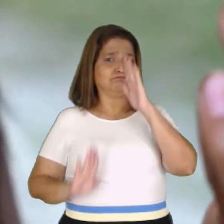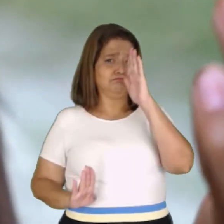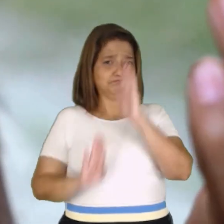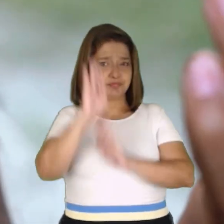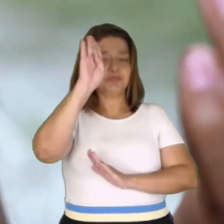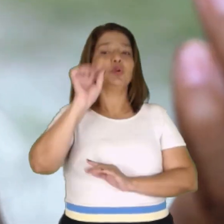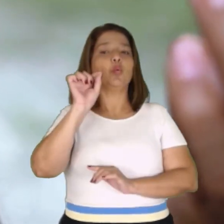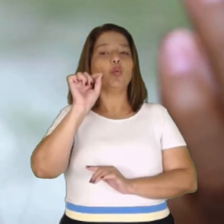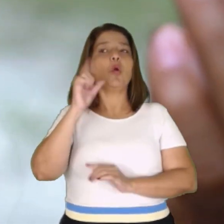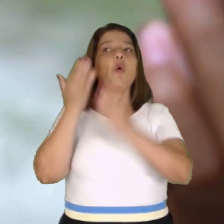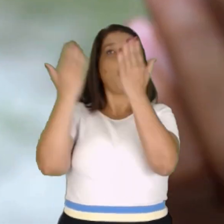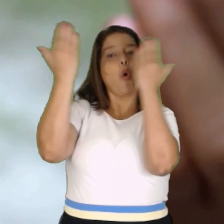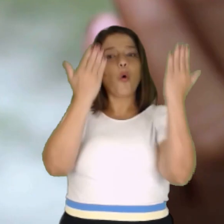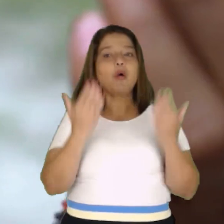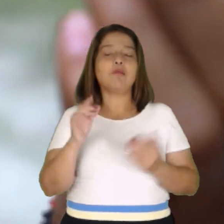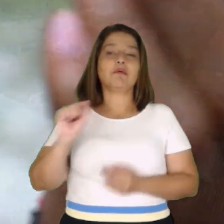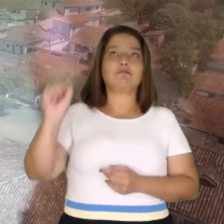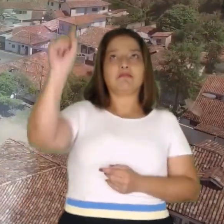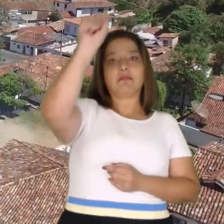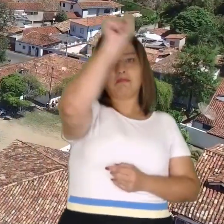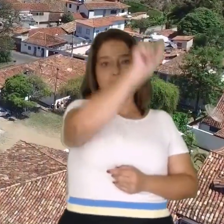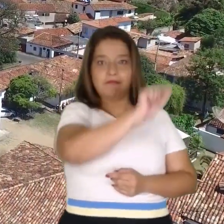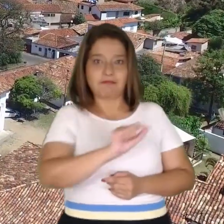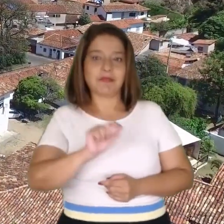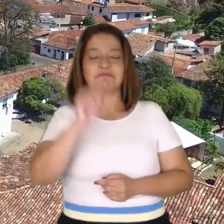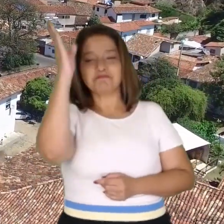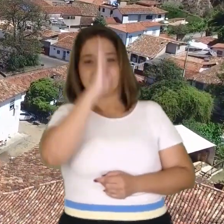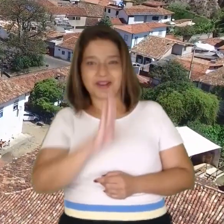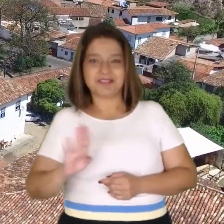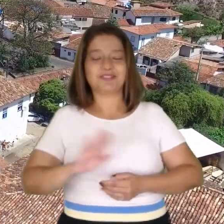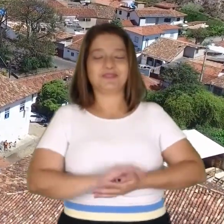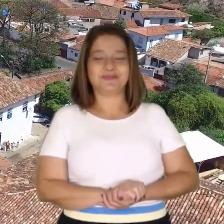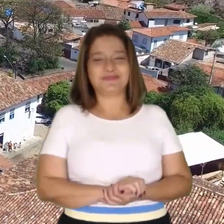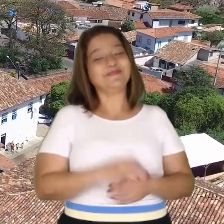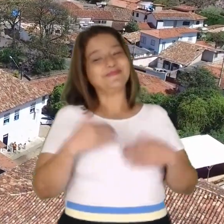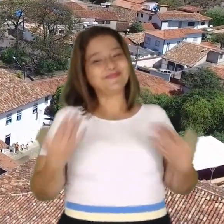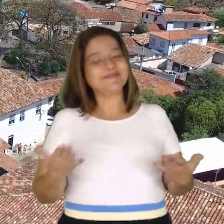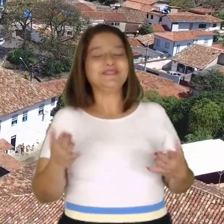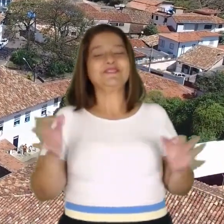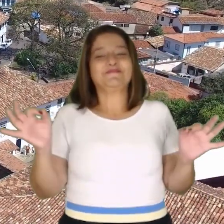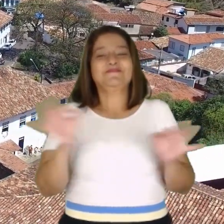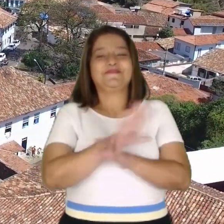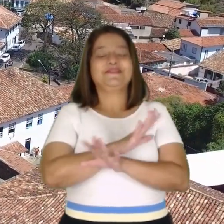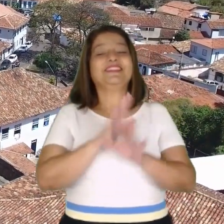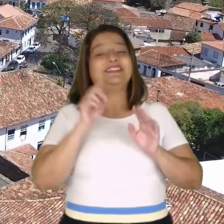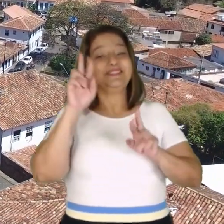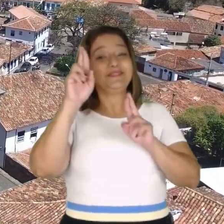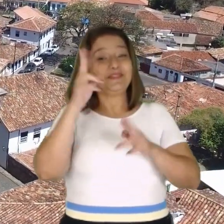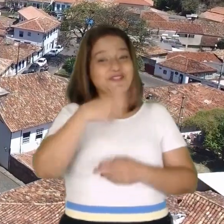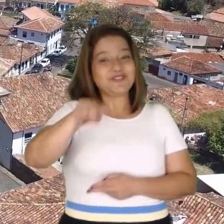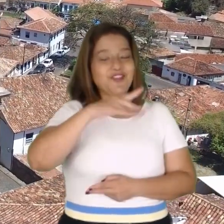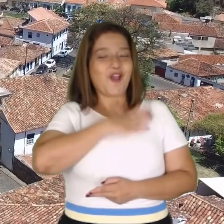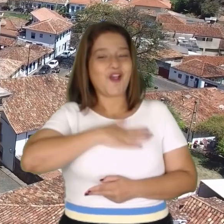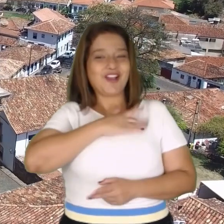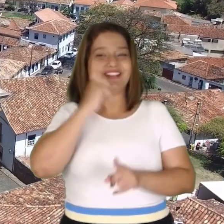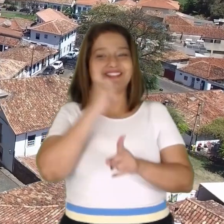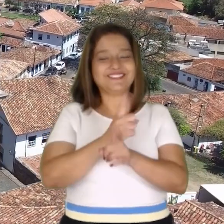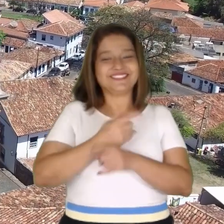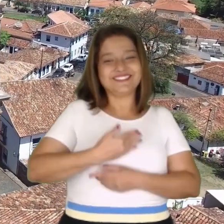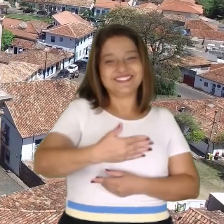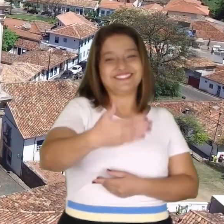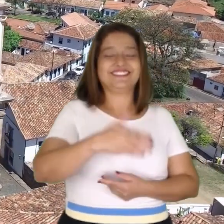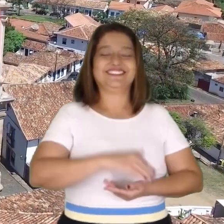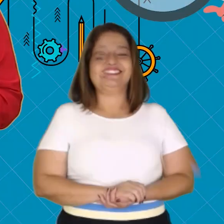comparação com outras regiões do país. Então é isso aí, pessoal. Espero que tenham gostado e até